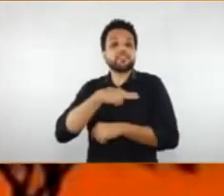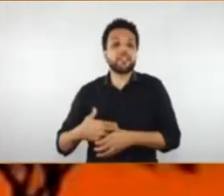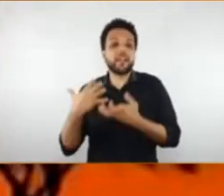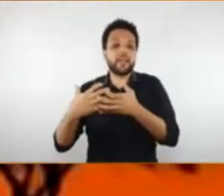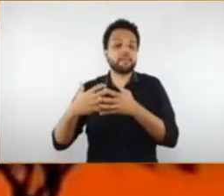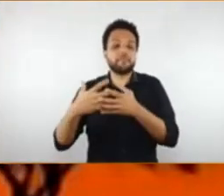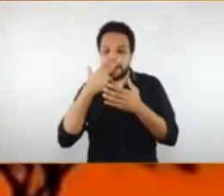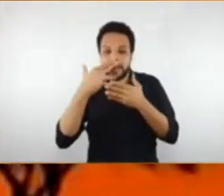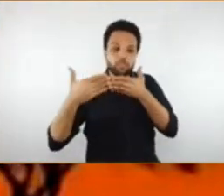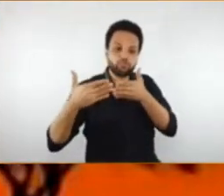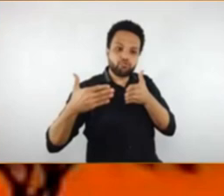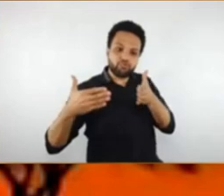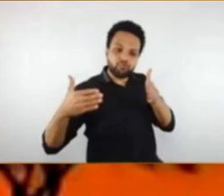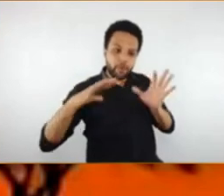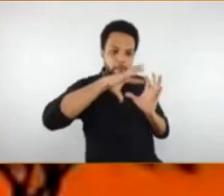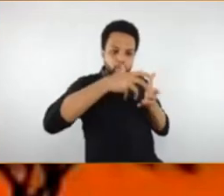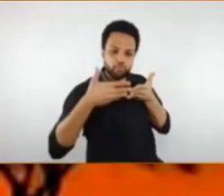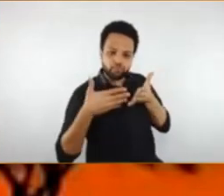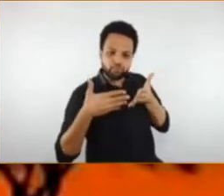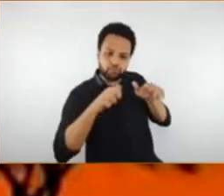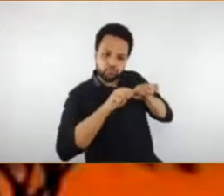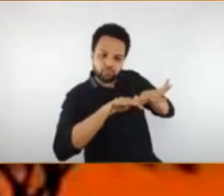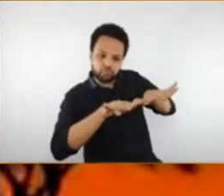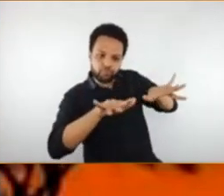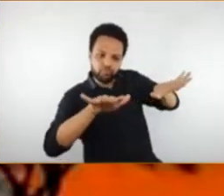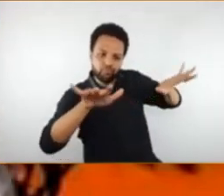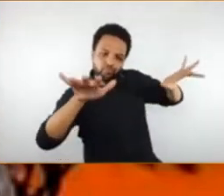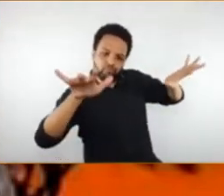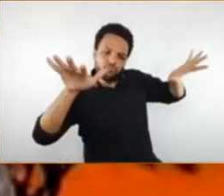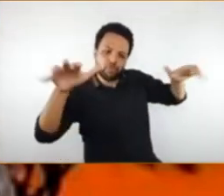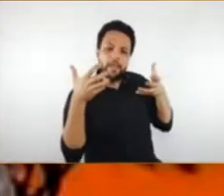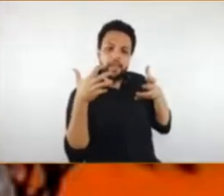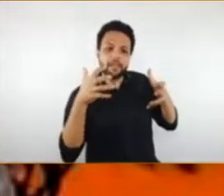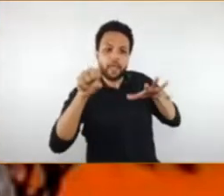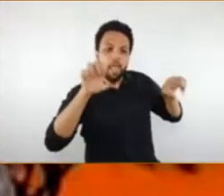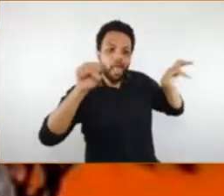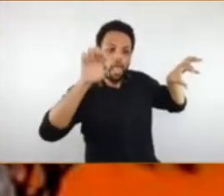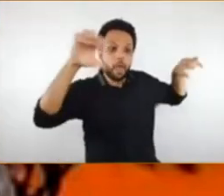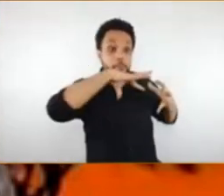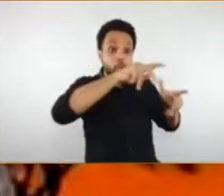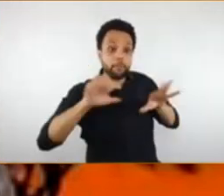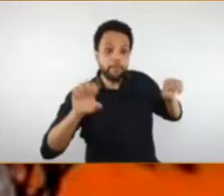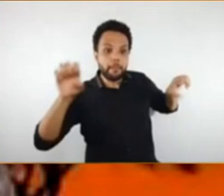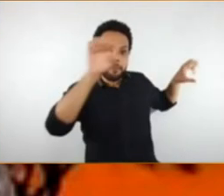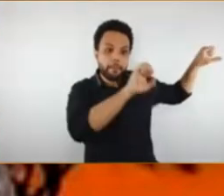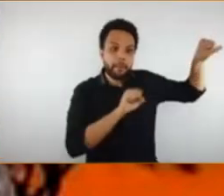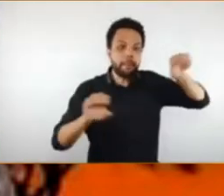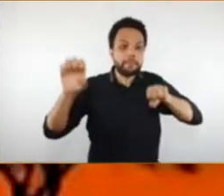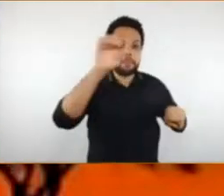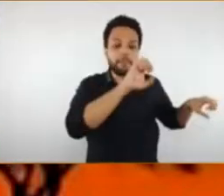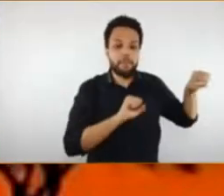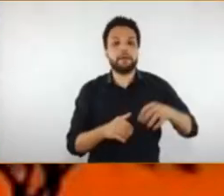tem uma estratégia planificada, né, de expansão mundial por meio do Vale da